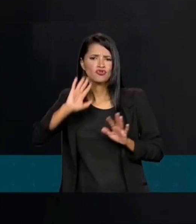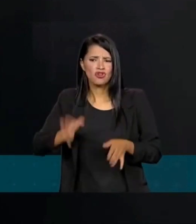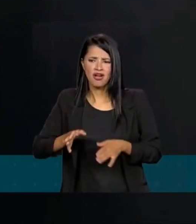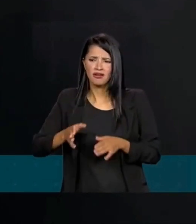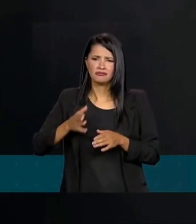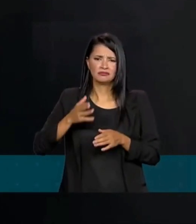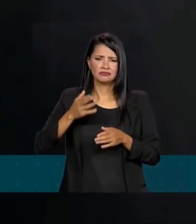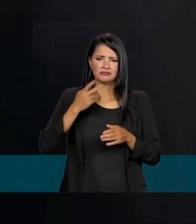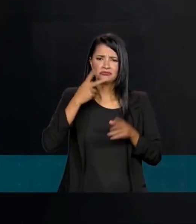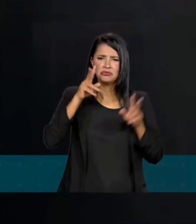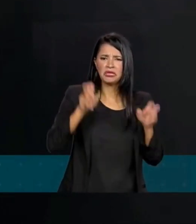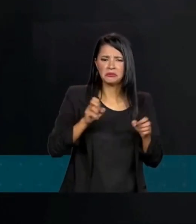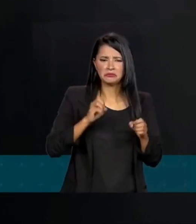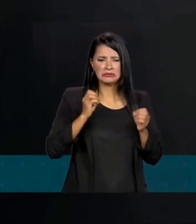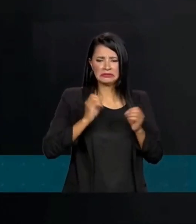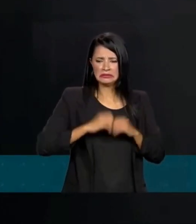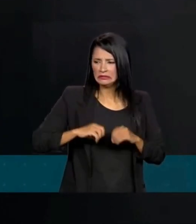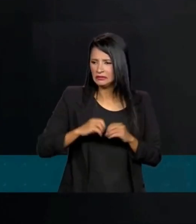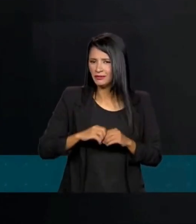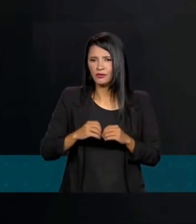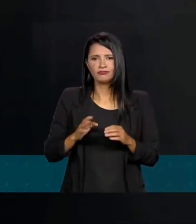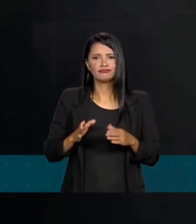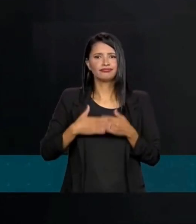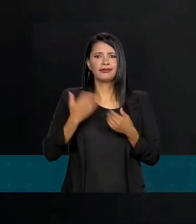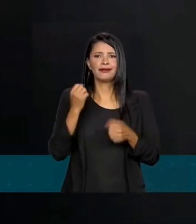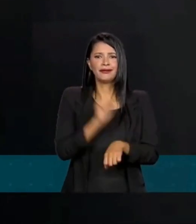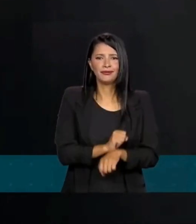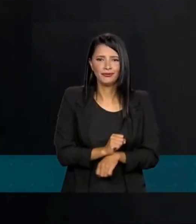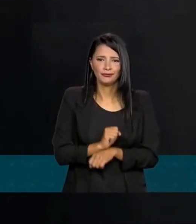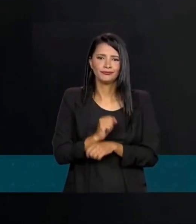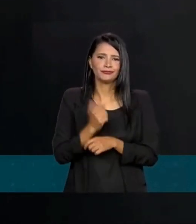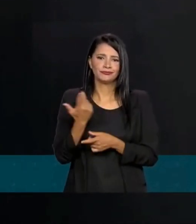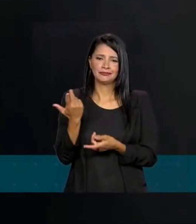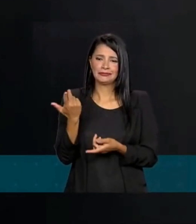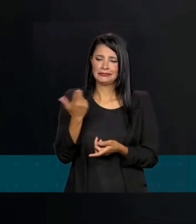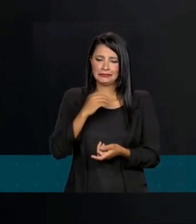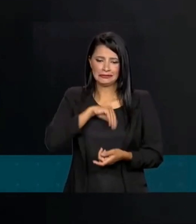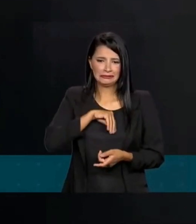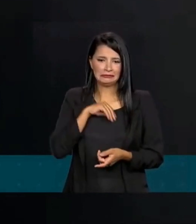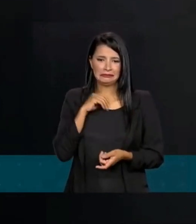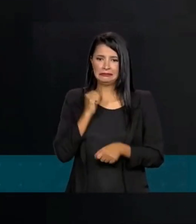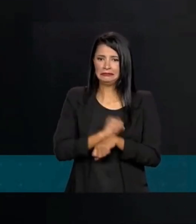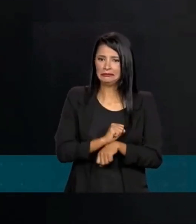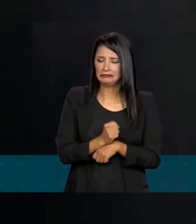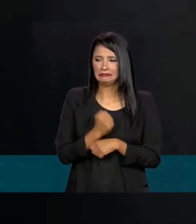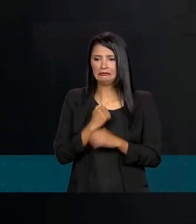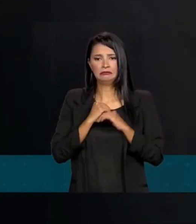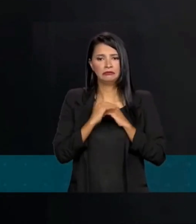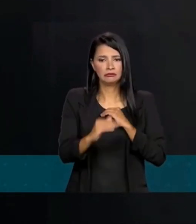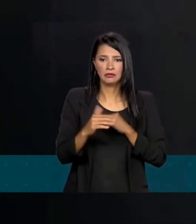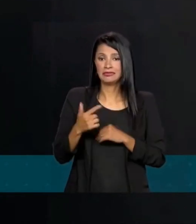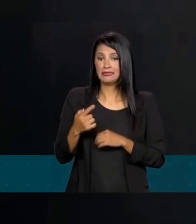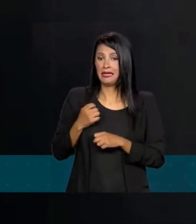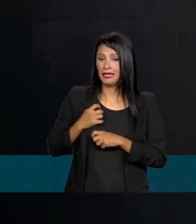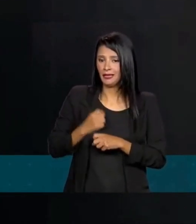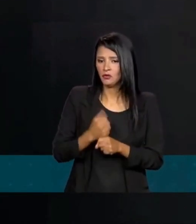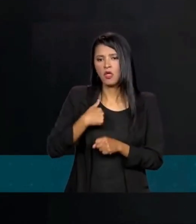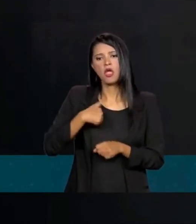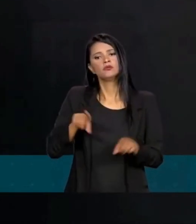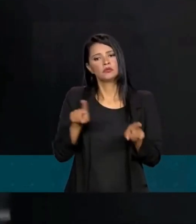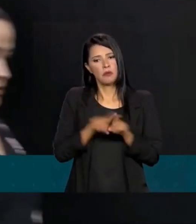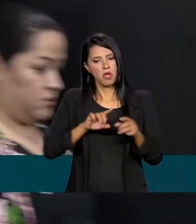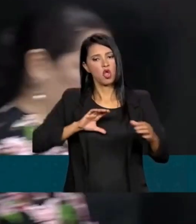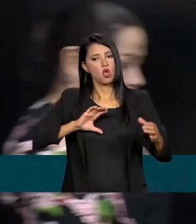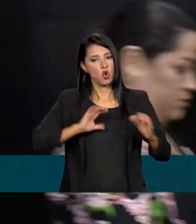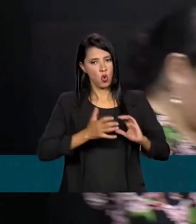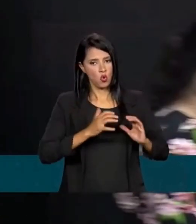de vocês, né? Praticamente 7 anos sem reajuste. Eu também sou servidor público federal concursado do IBAMA.